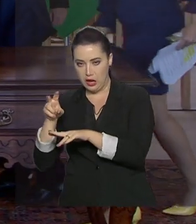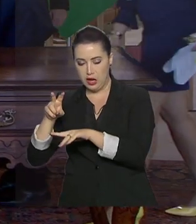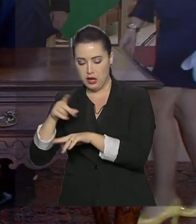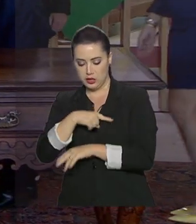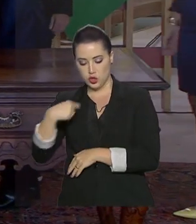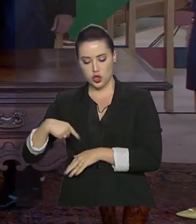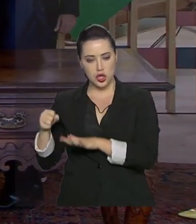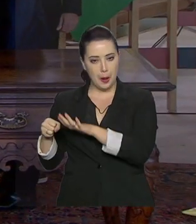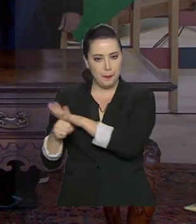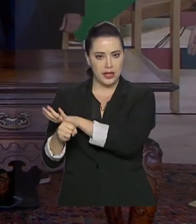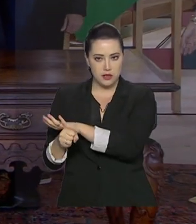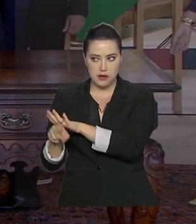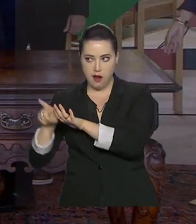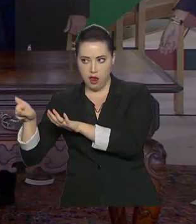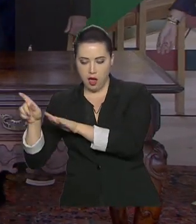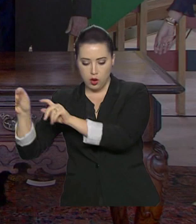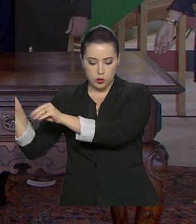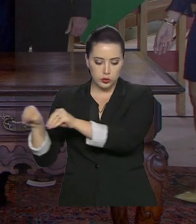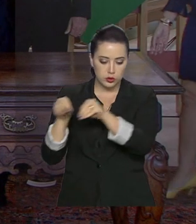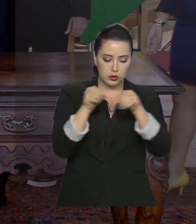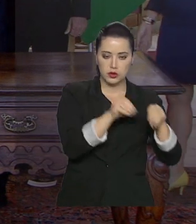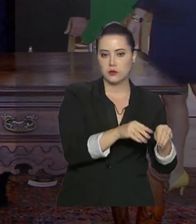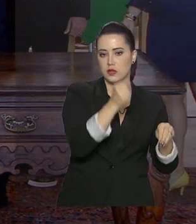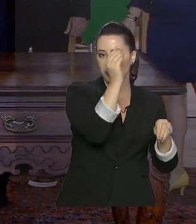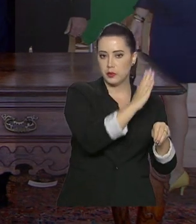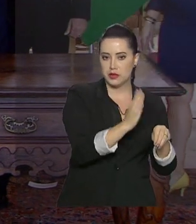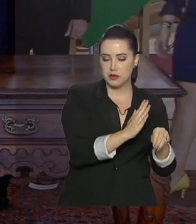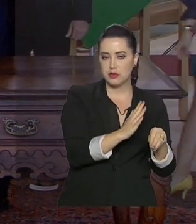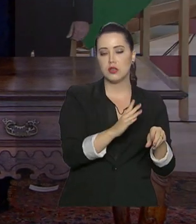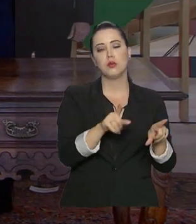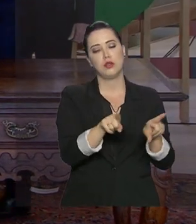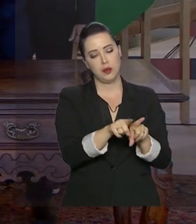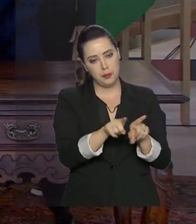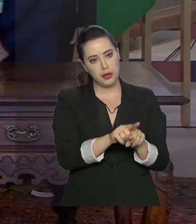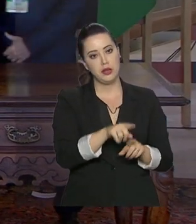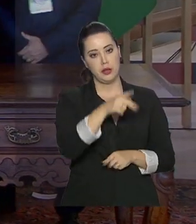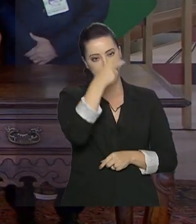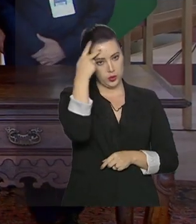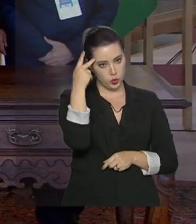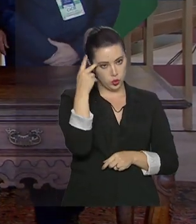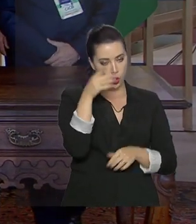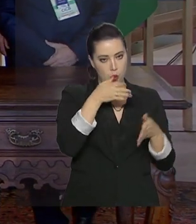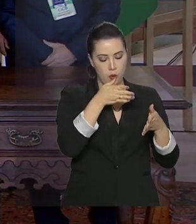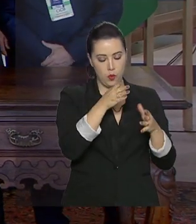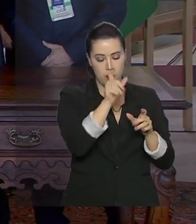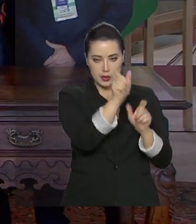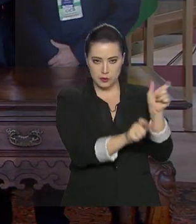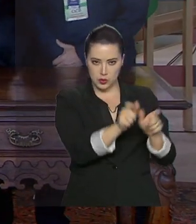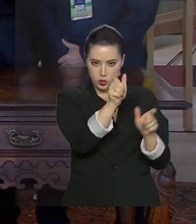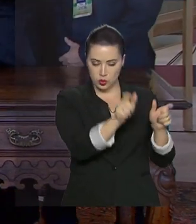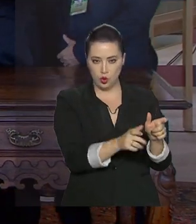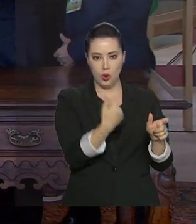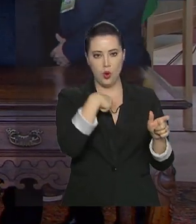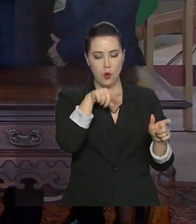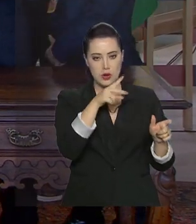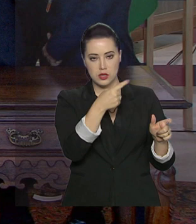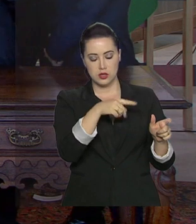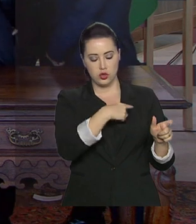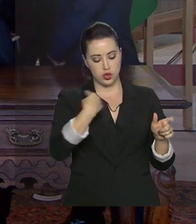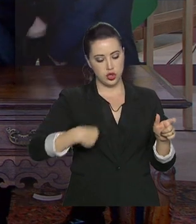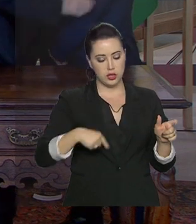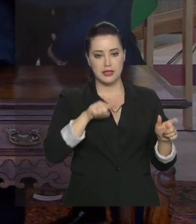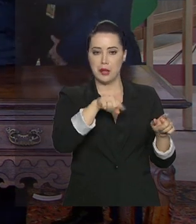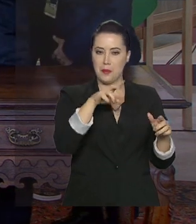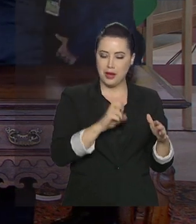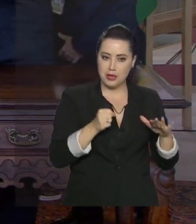pelo judiciário chinês aqui no brasil enquanto os chineses condenados no brasil poderão cumprir a pena determinada